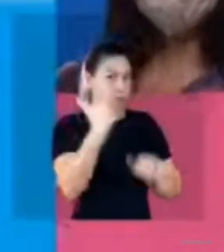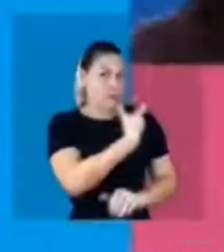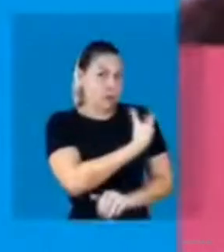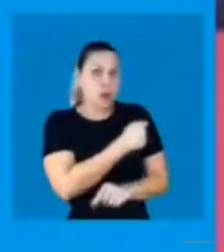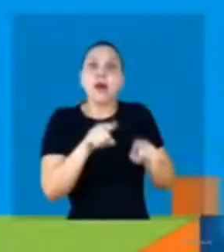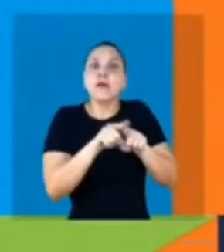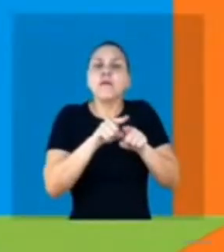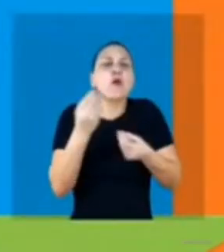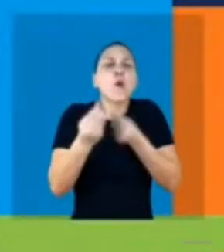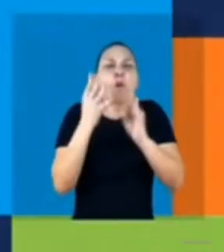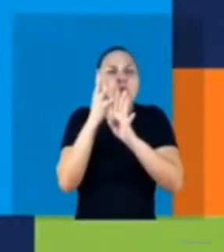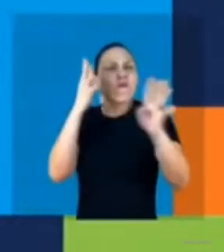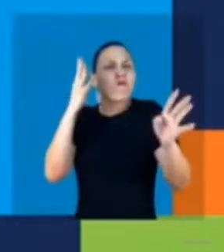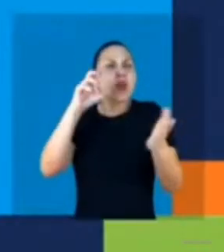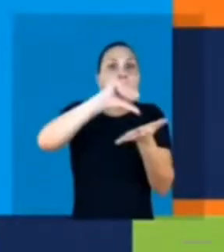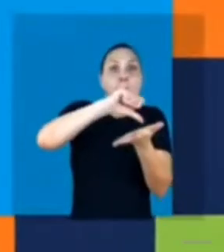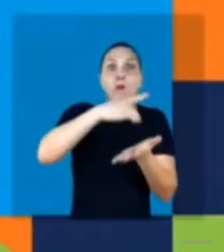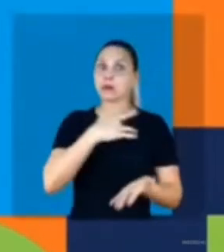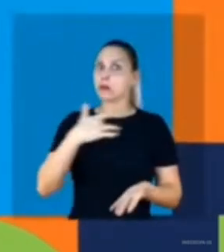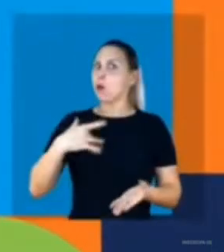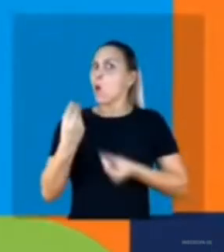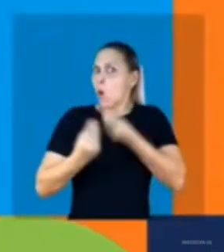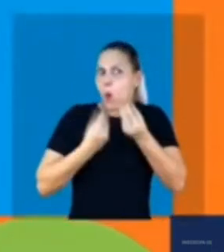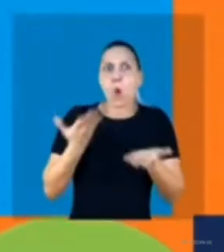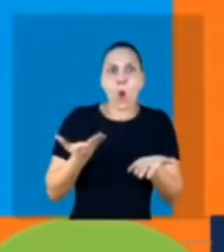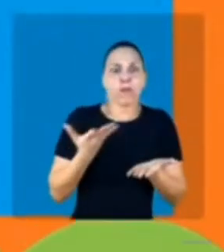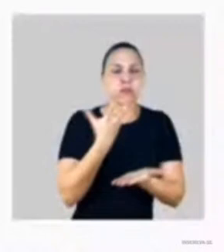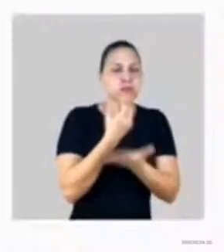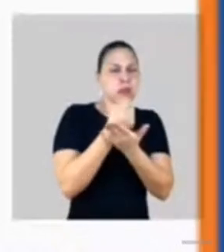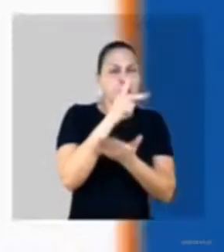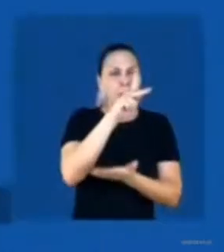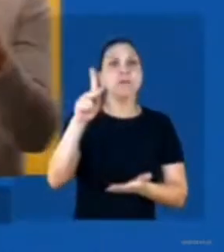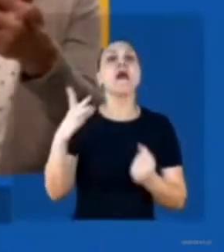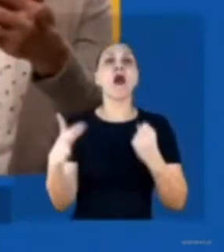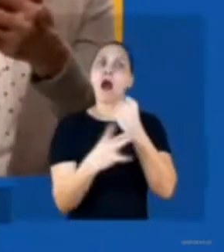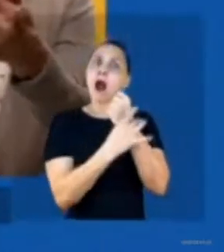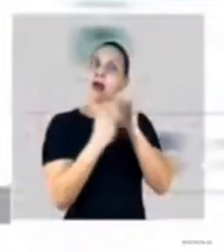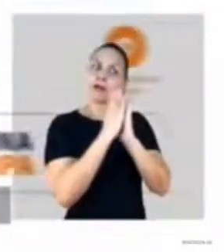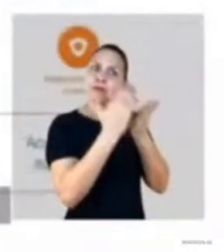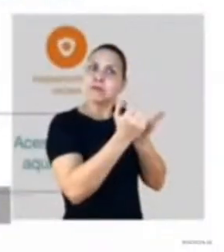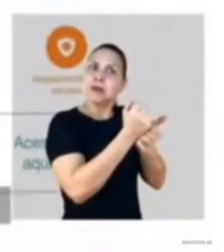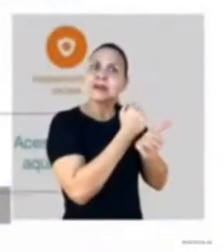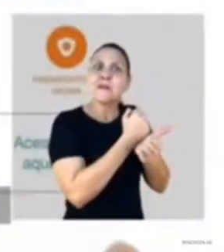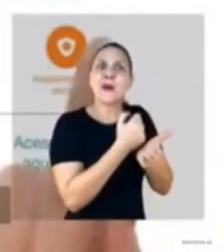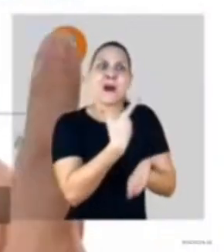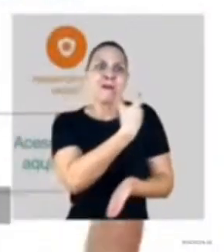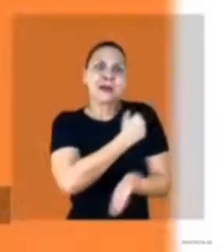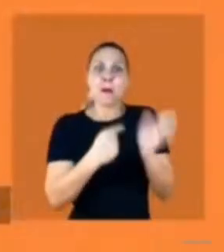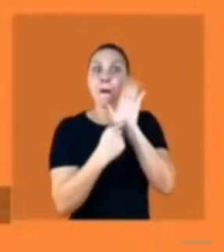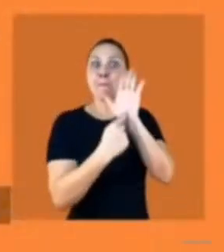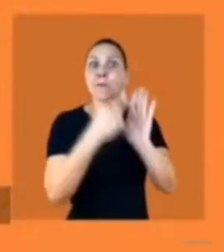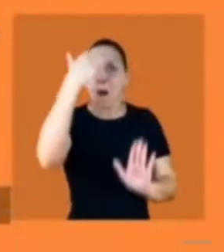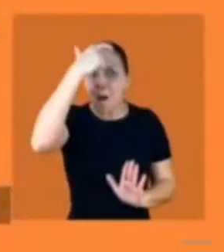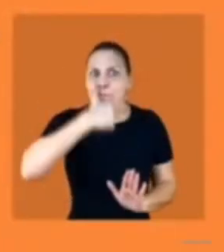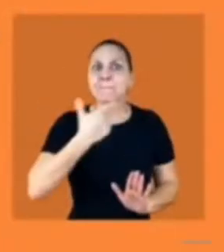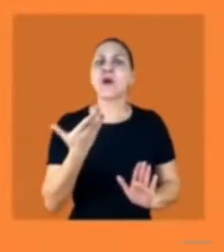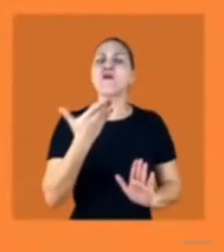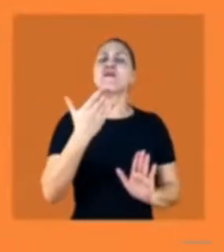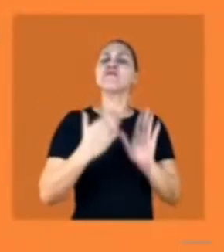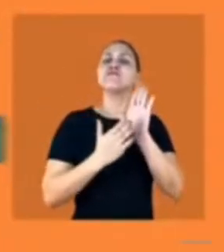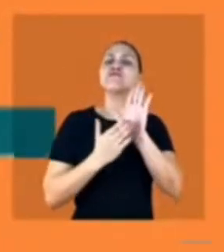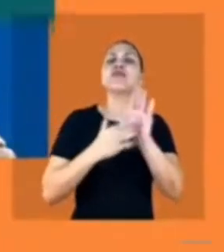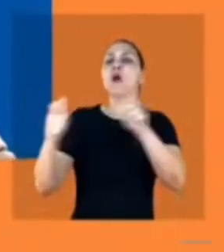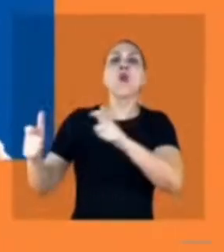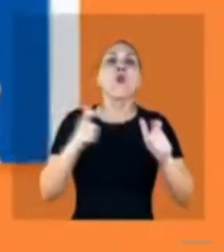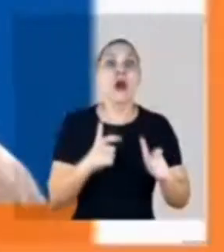de vacinação e também como está a fila no posto. Com o app, você também garante o seu passaporte da vacina. E não